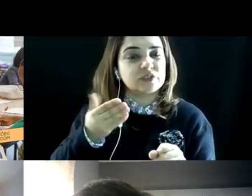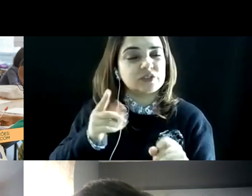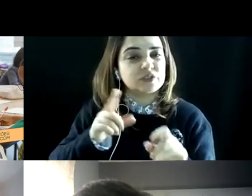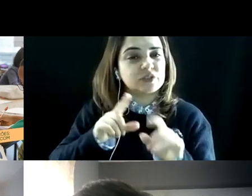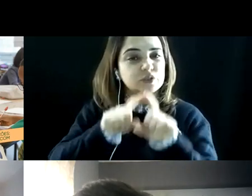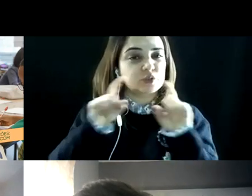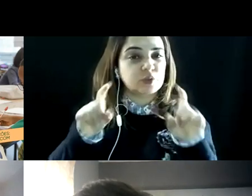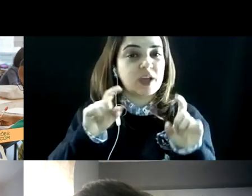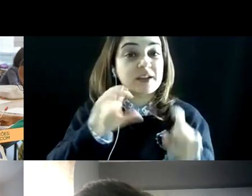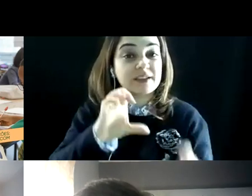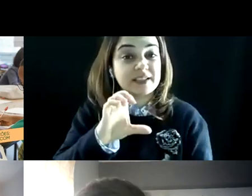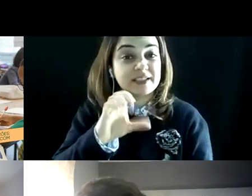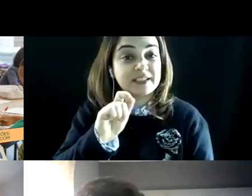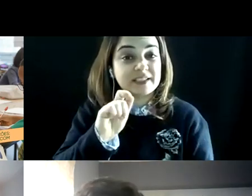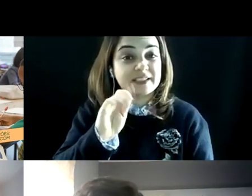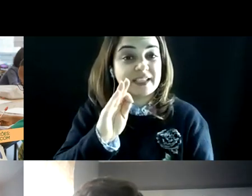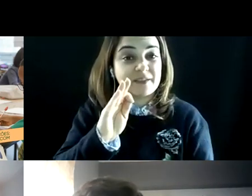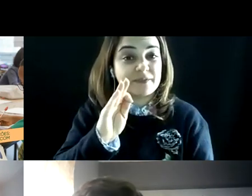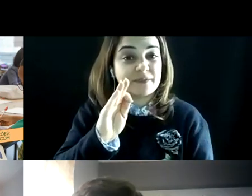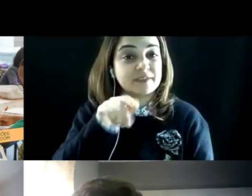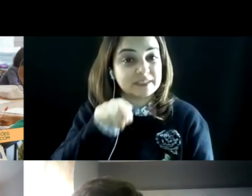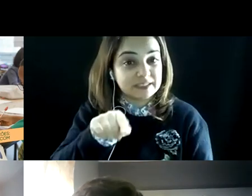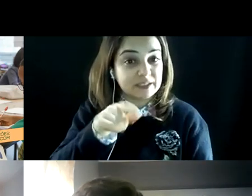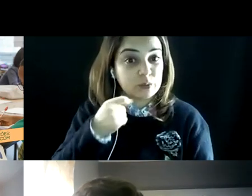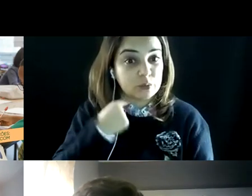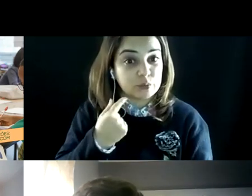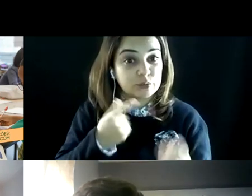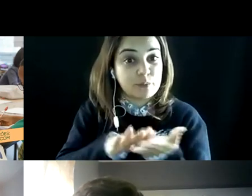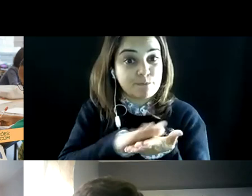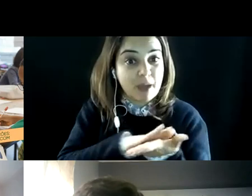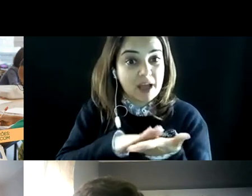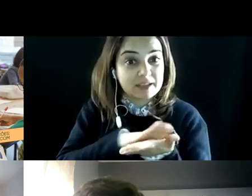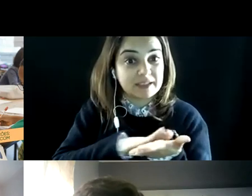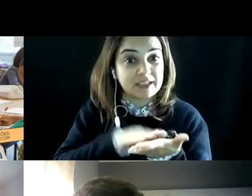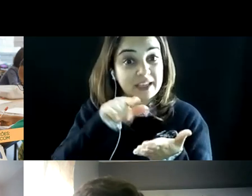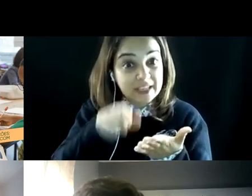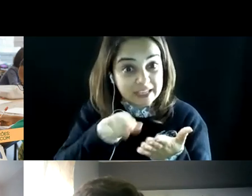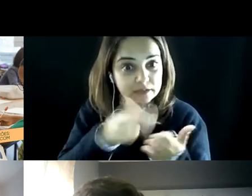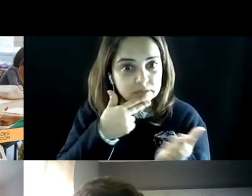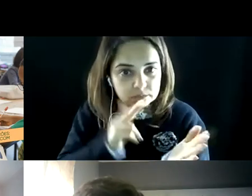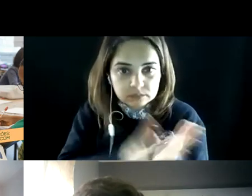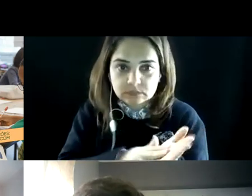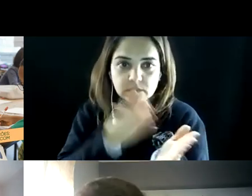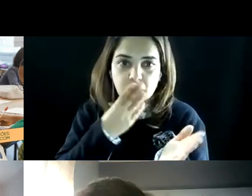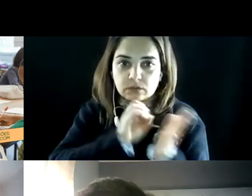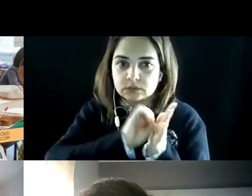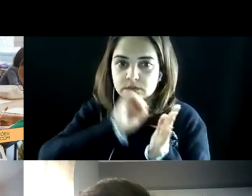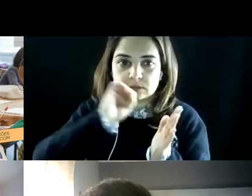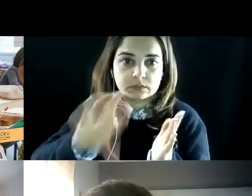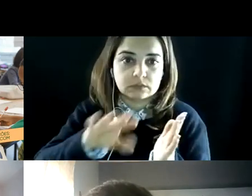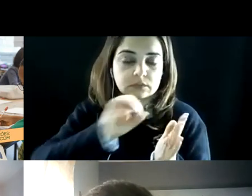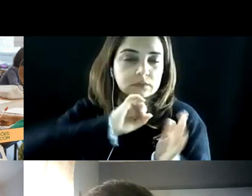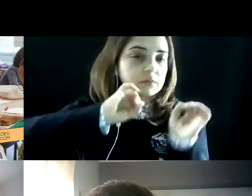CEF. Isto é um modelo que, este é mesmo um modelo para despejar os alunos que não estão noutros sítios, mas